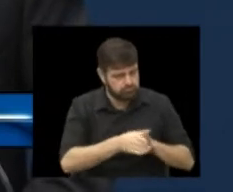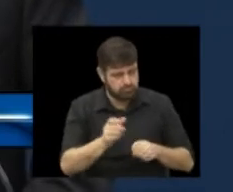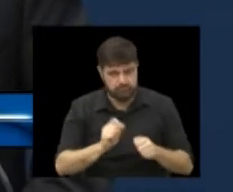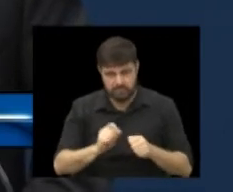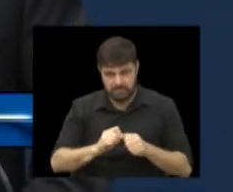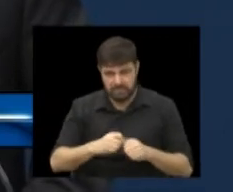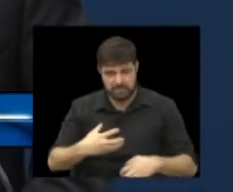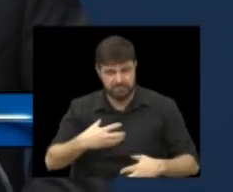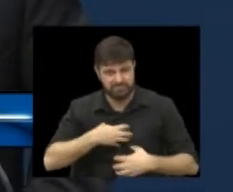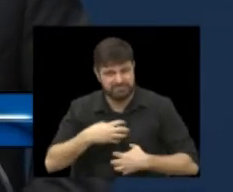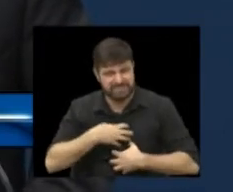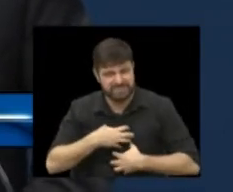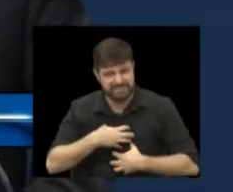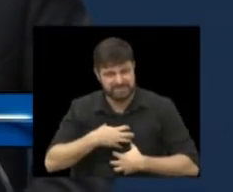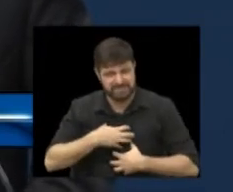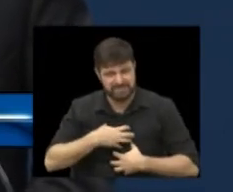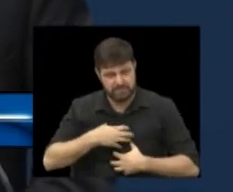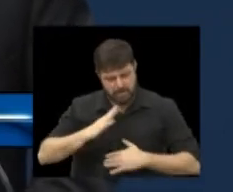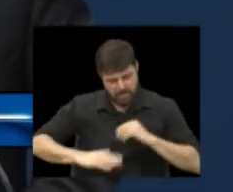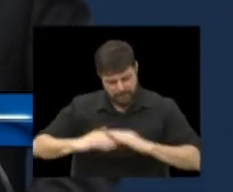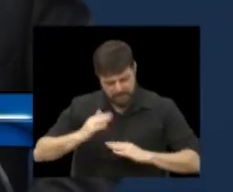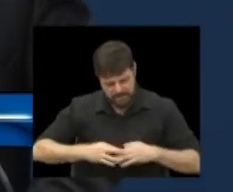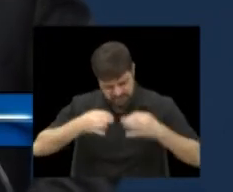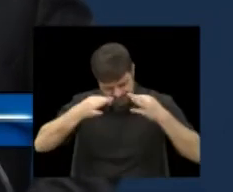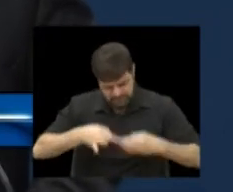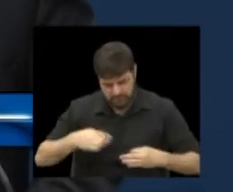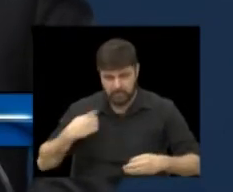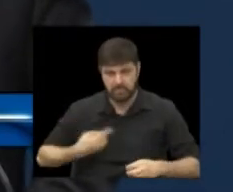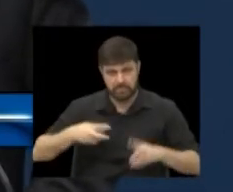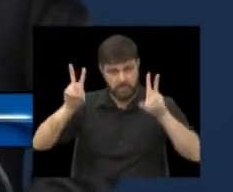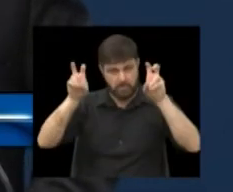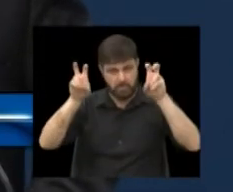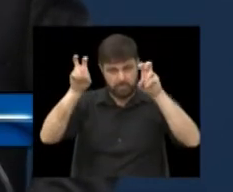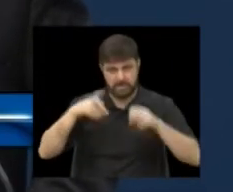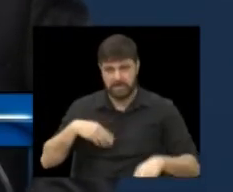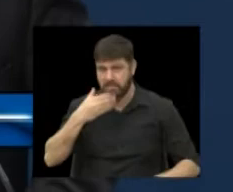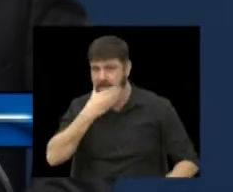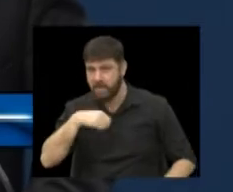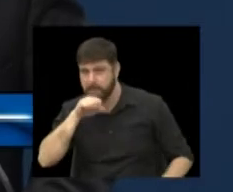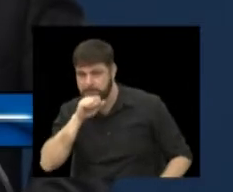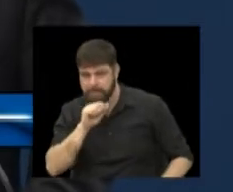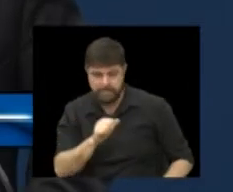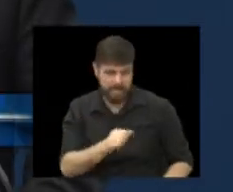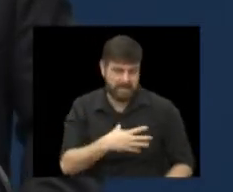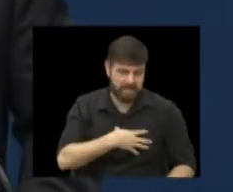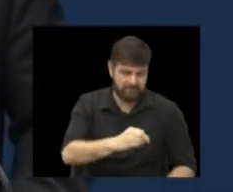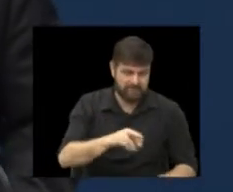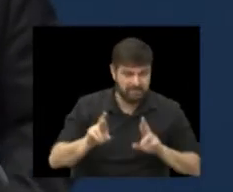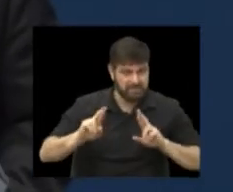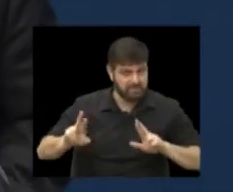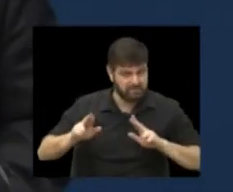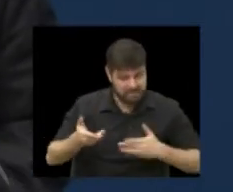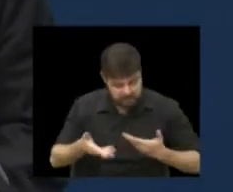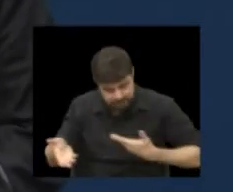desenvolver de uma forma mais séria essa questão. Pais e filhos não são iguais.